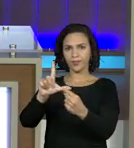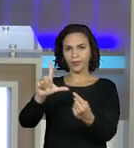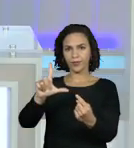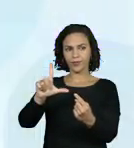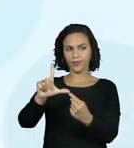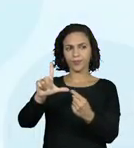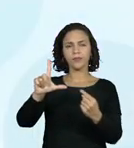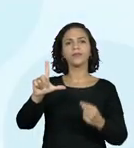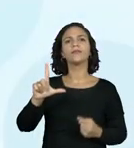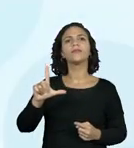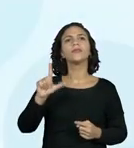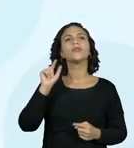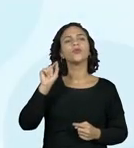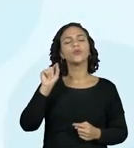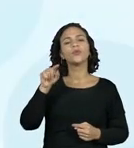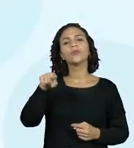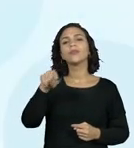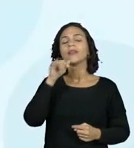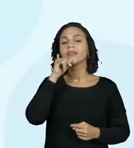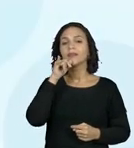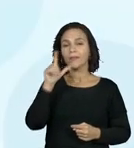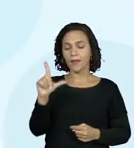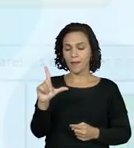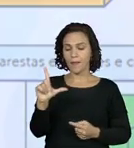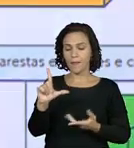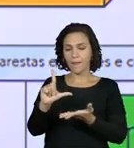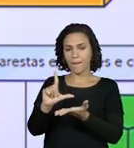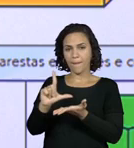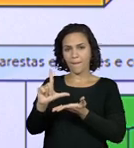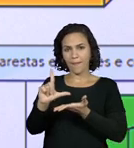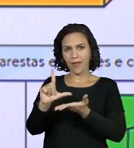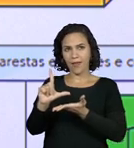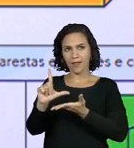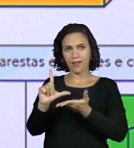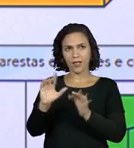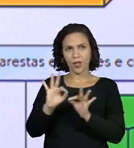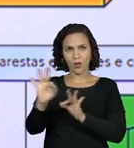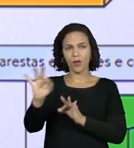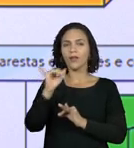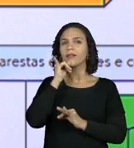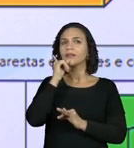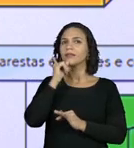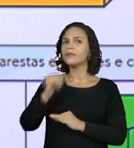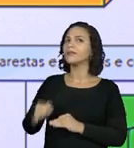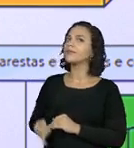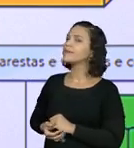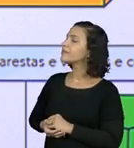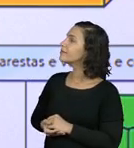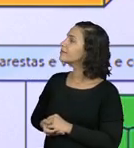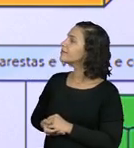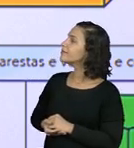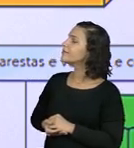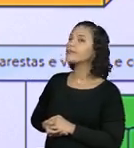vértice é o ponto mais afastado da base. Aqui é a base, tá vendo? O ponto mais afastado